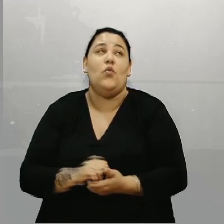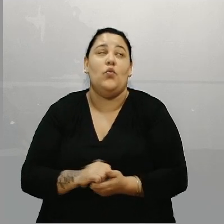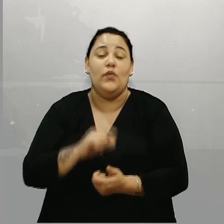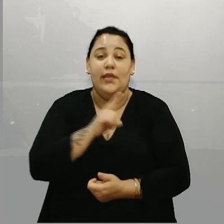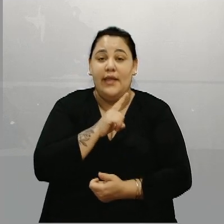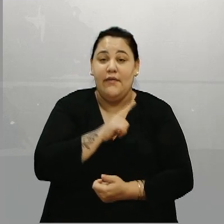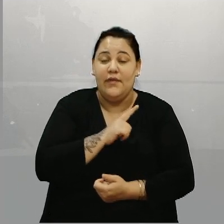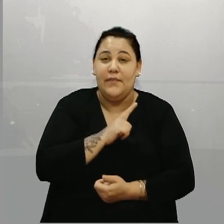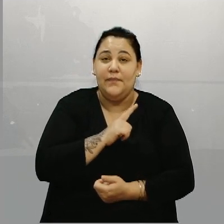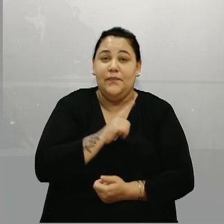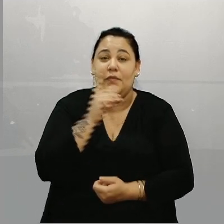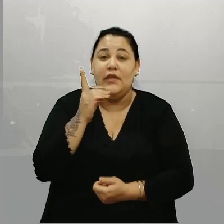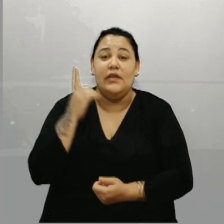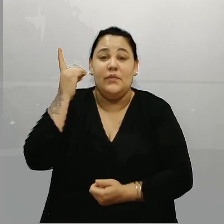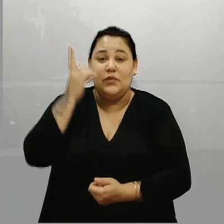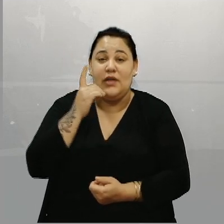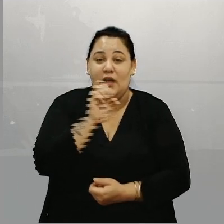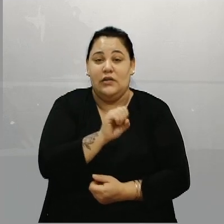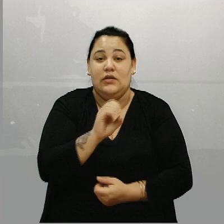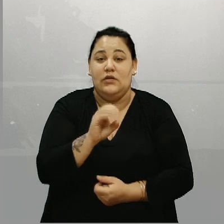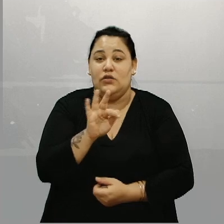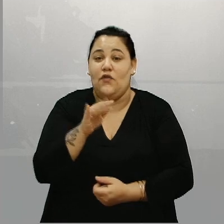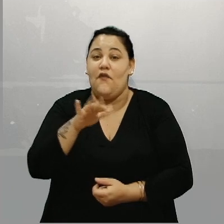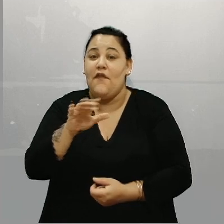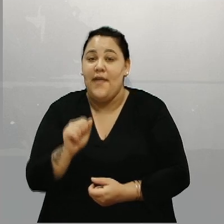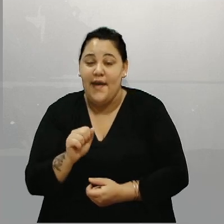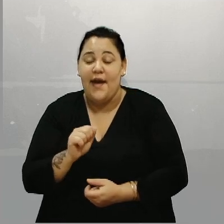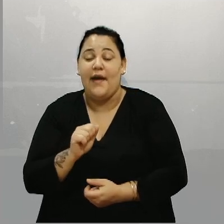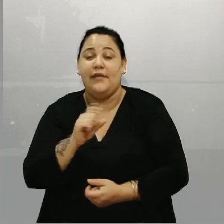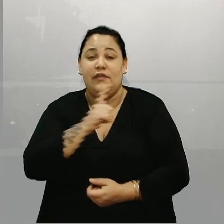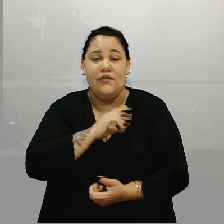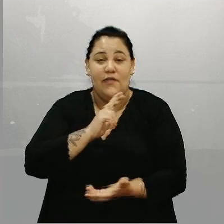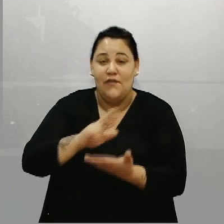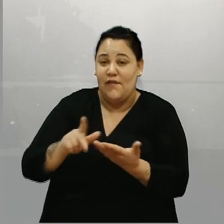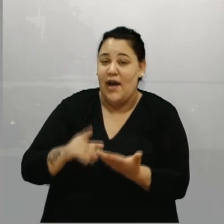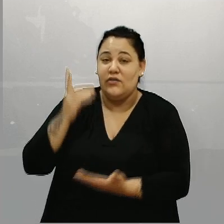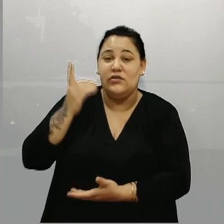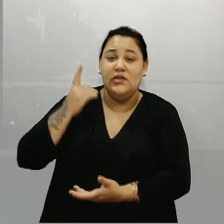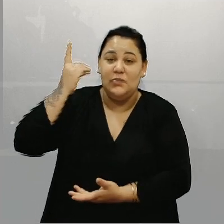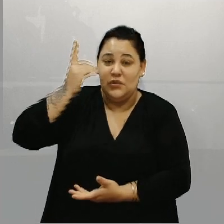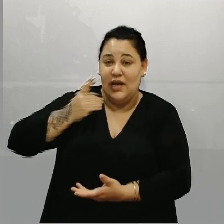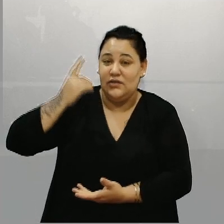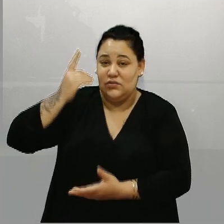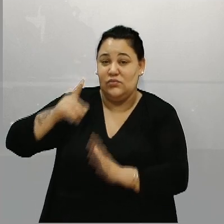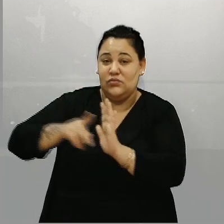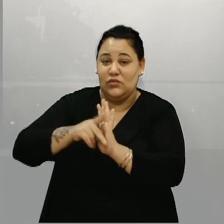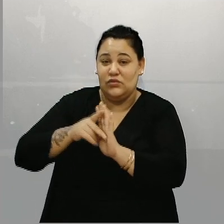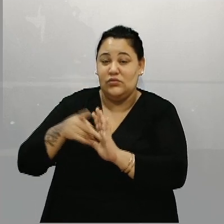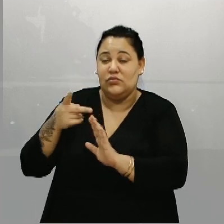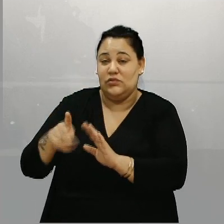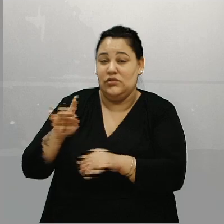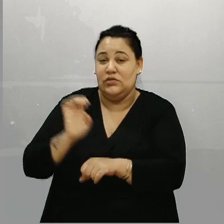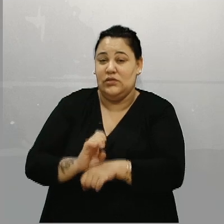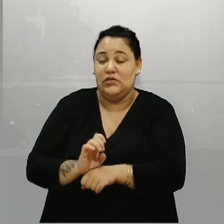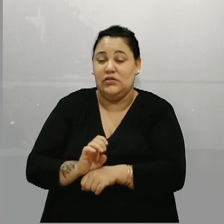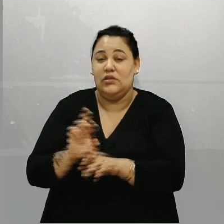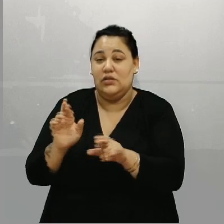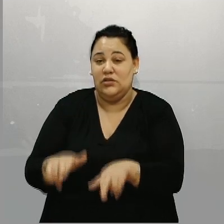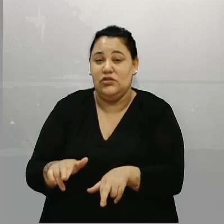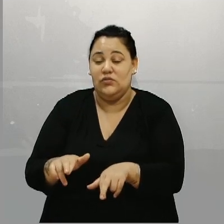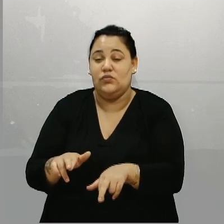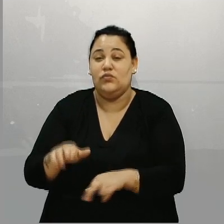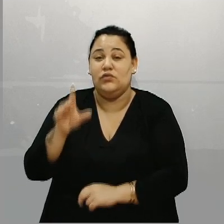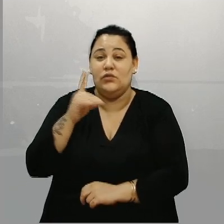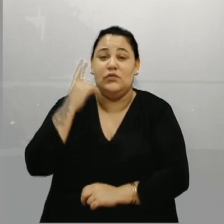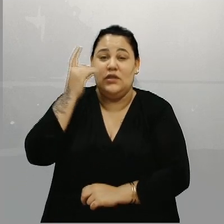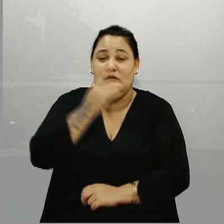teve a deputada Sofia Cavedon, tiveram vários deputados do estado e da região, deputadas federais,